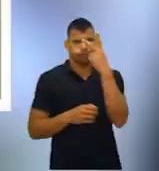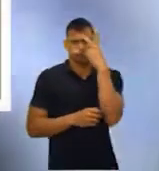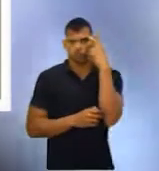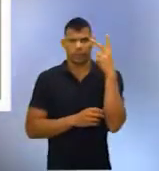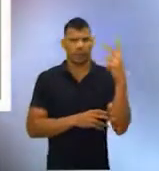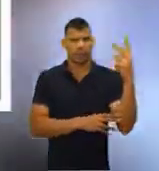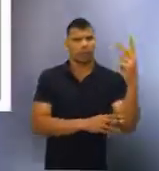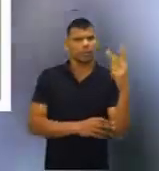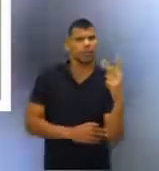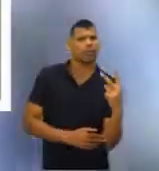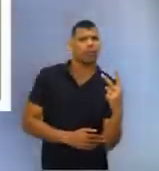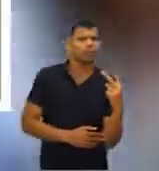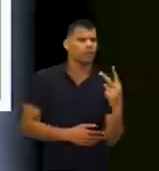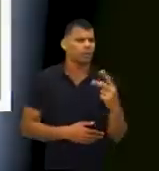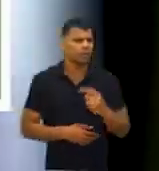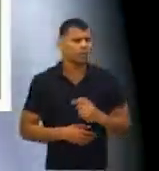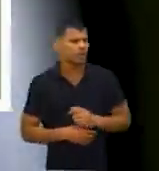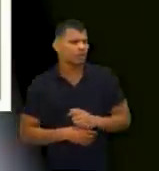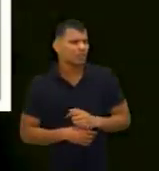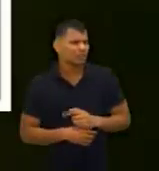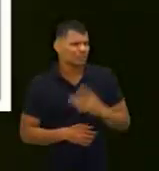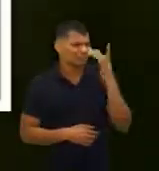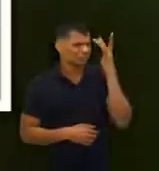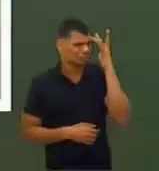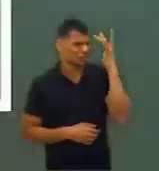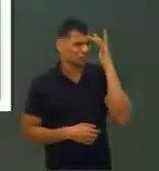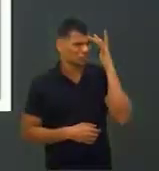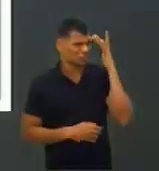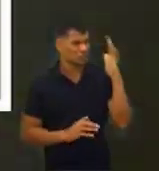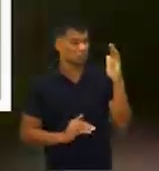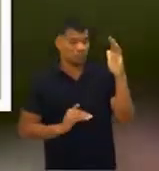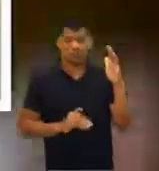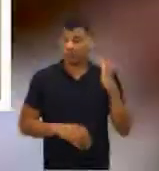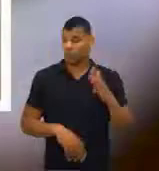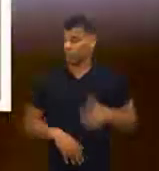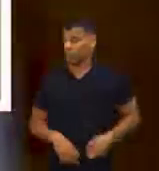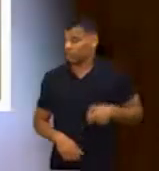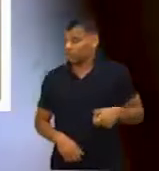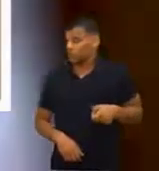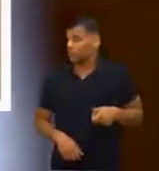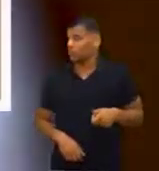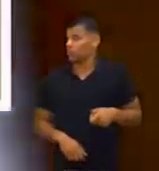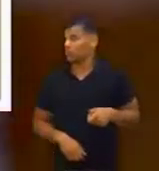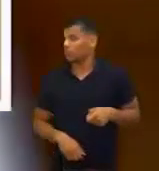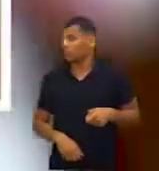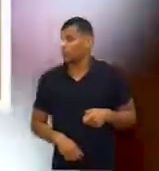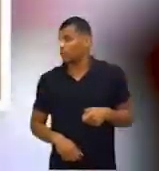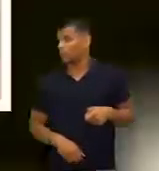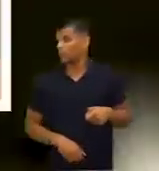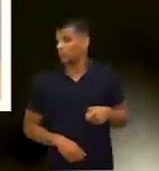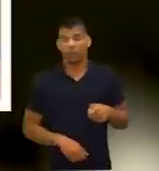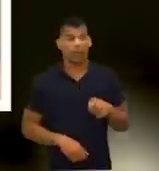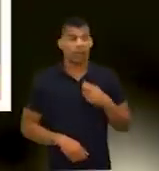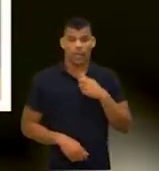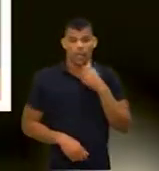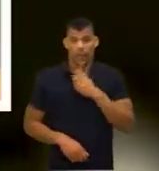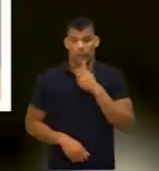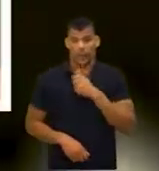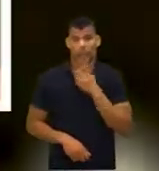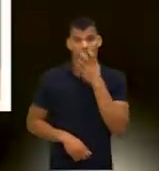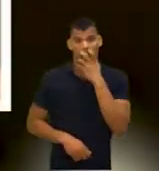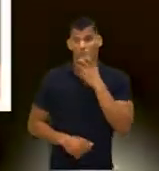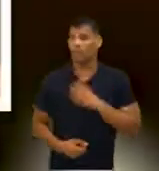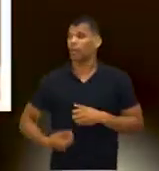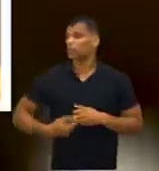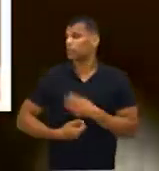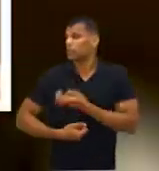Foi trabalhar recomendada pra dois gringos, logo assim que chegou do interior. Era um casal tipo metido